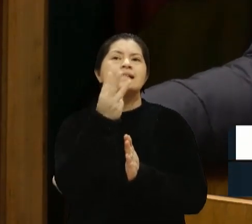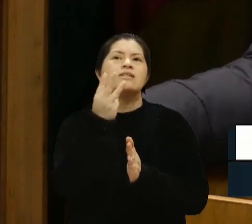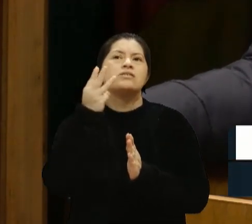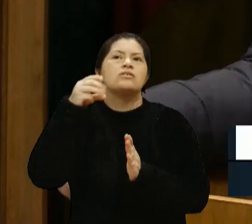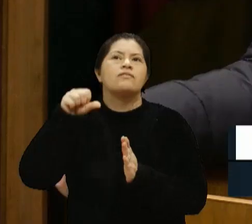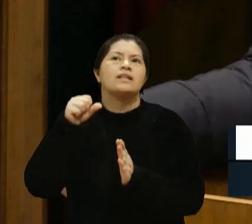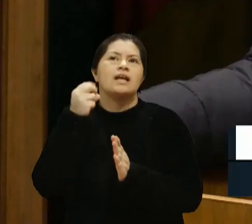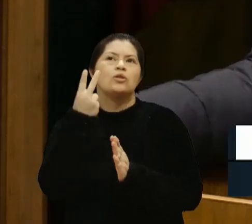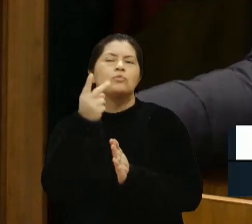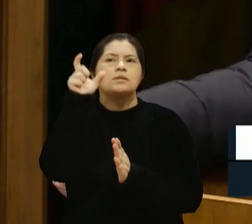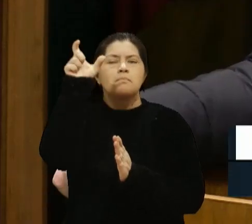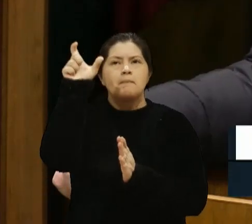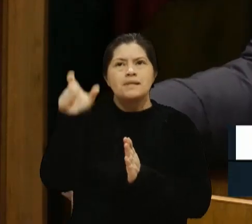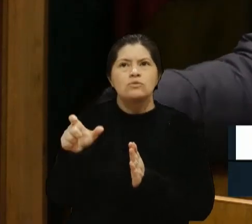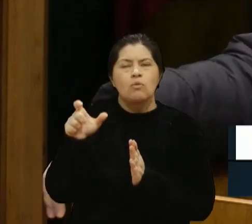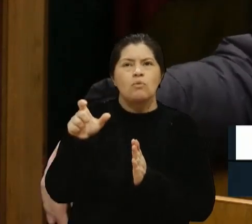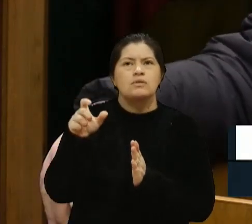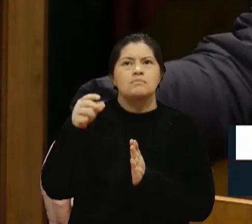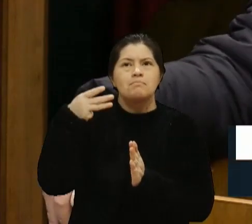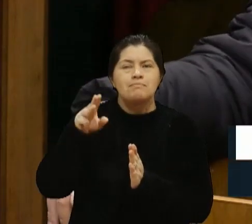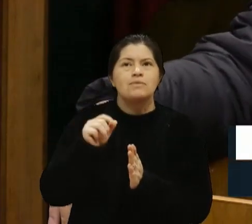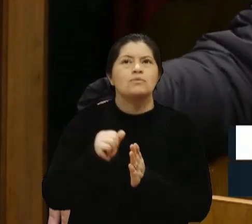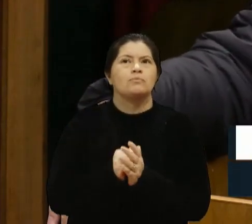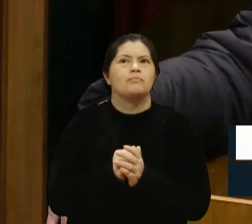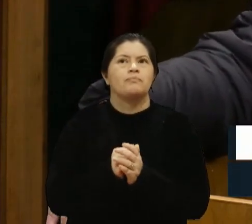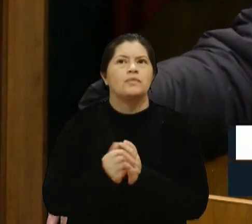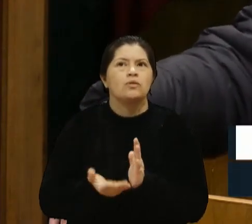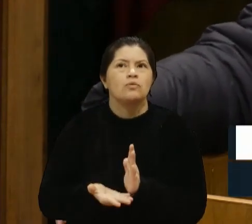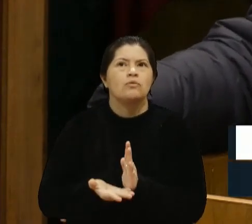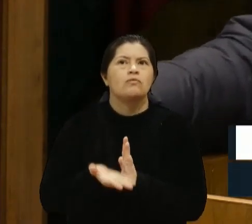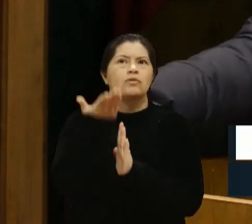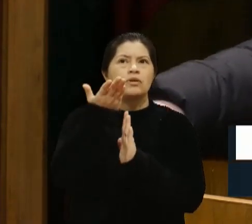392 mil pessoas. Aumento de